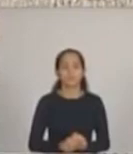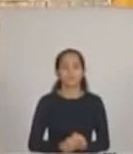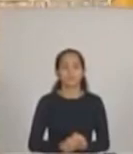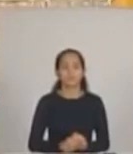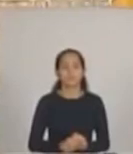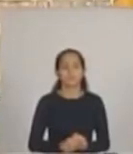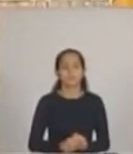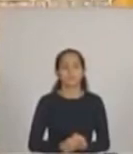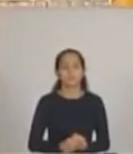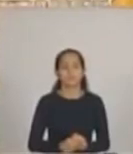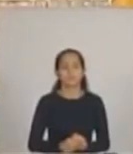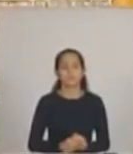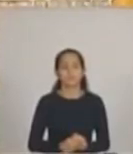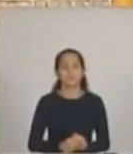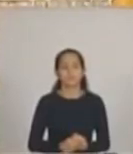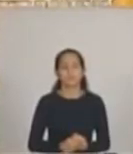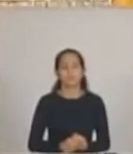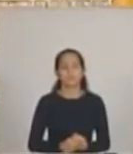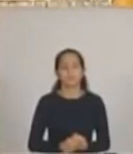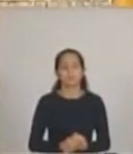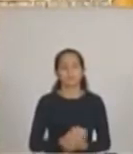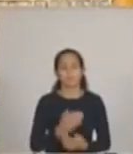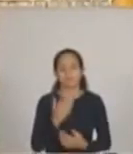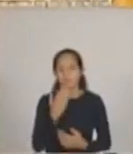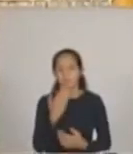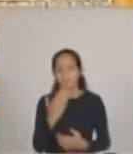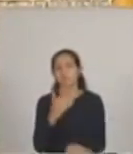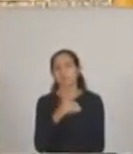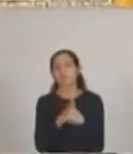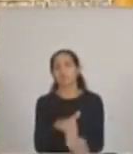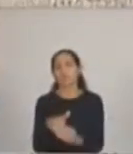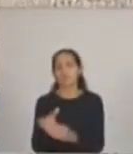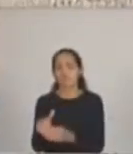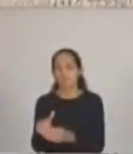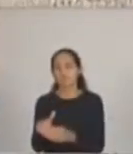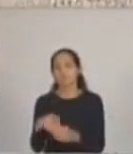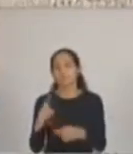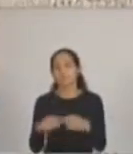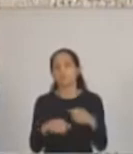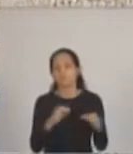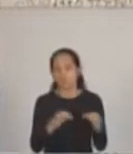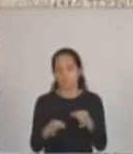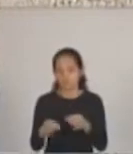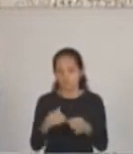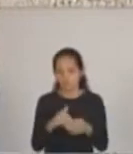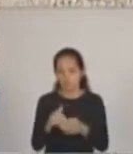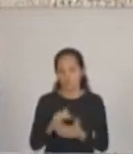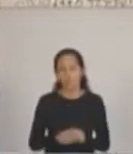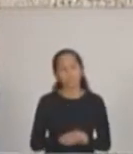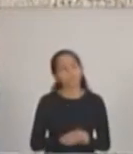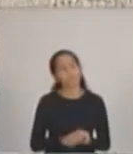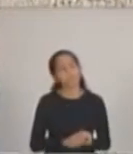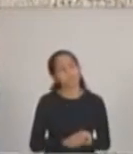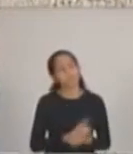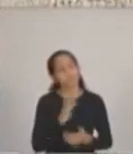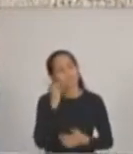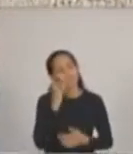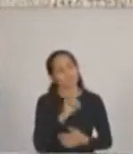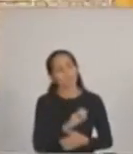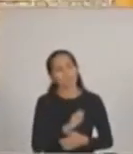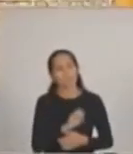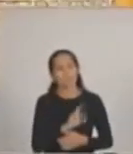Logo depois, pedir para que a gente possa ir à votação e justificar os votos. Deputado Eric Musso,